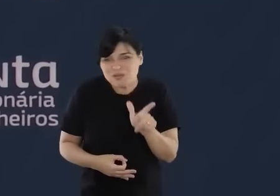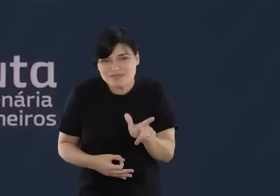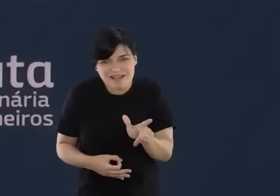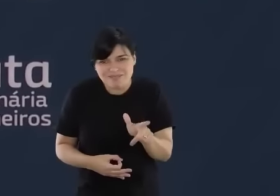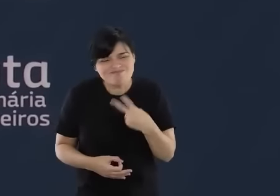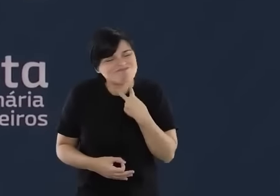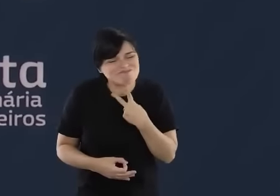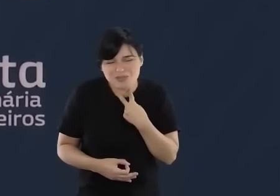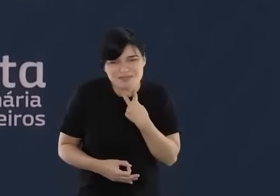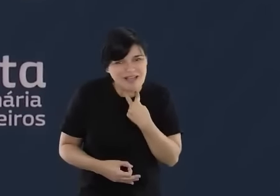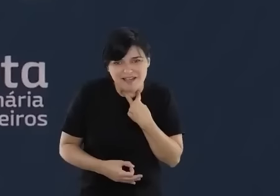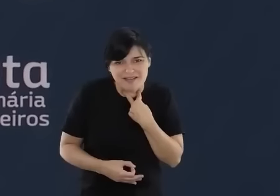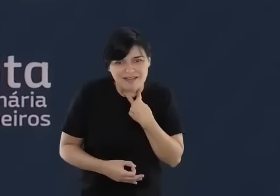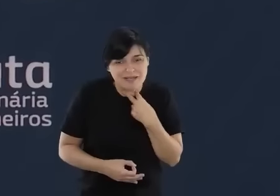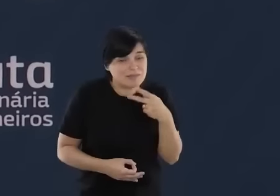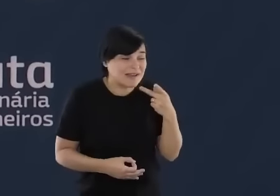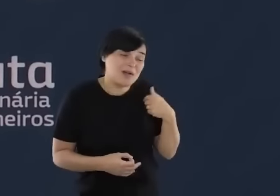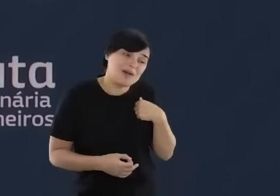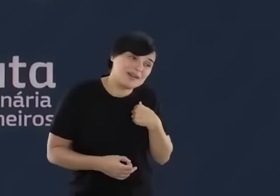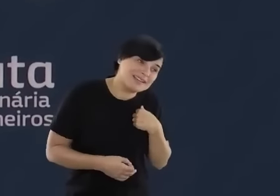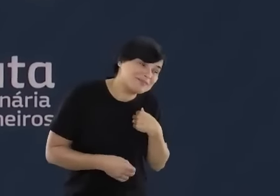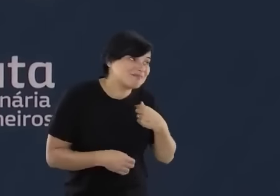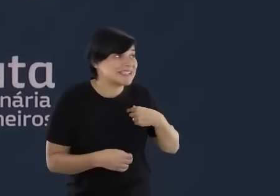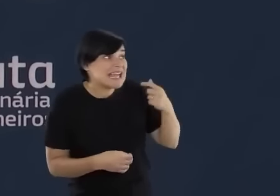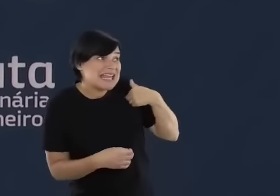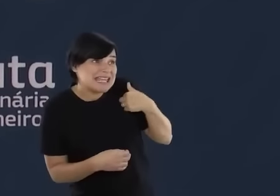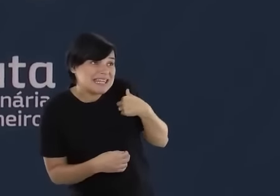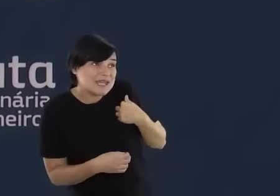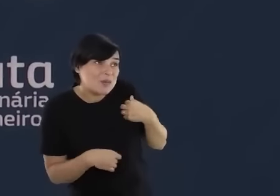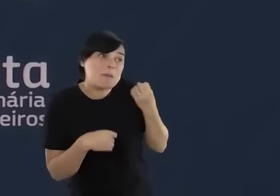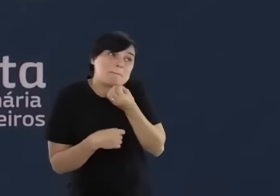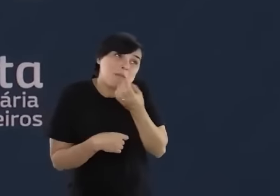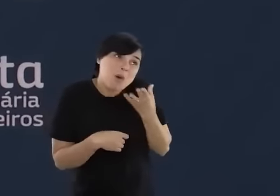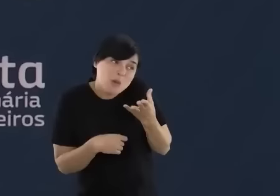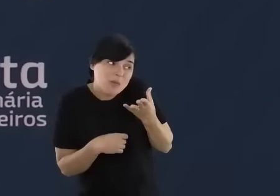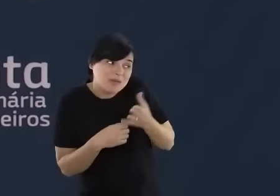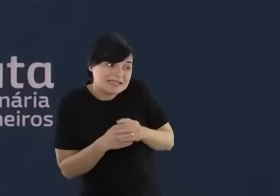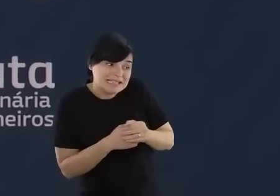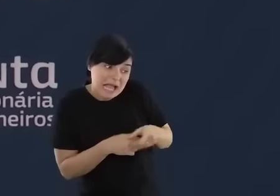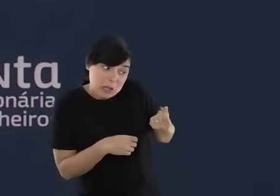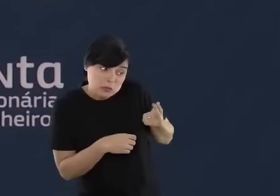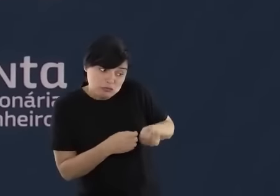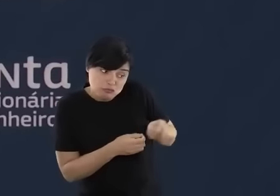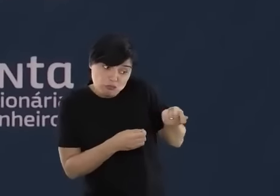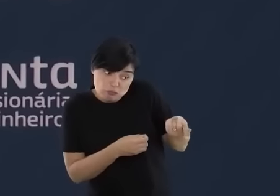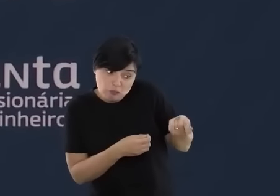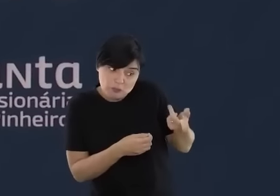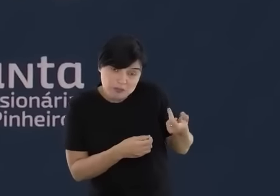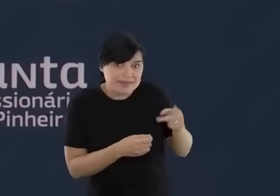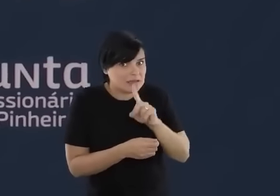aí o senhor Jesus eu vou molhar tua mão aqui para tu dares um jeitinho na minha causa não ninguém vai molhar a mão dele ele é incorruptível